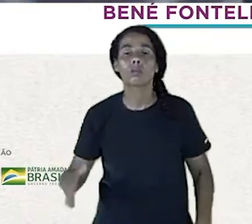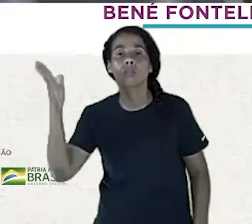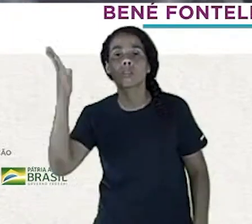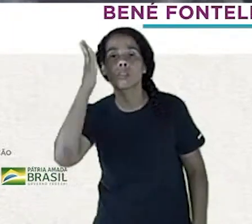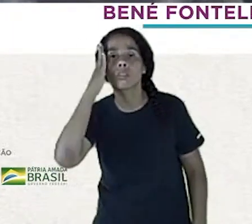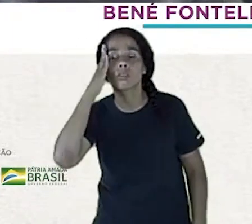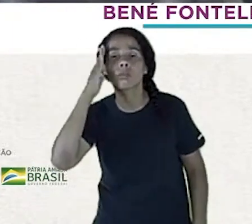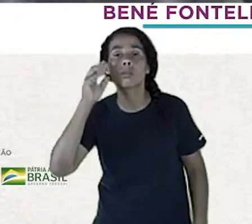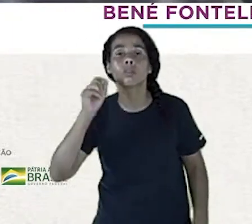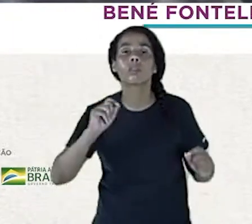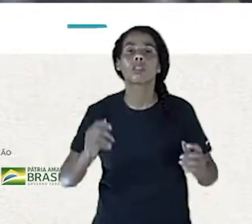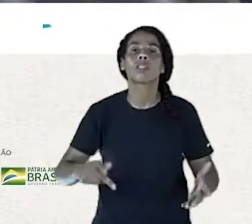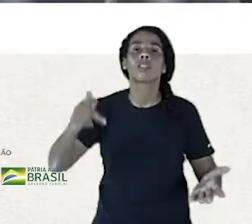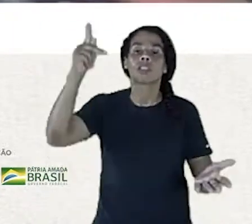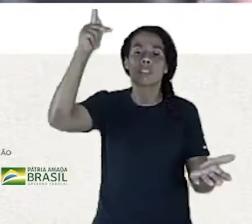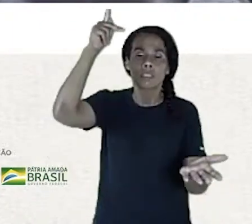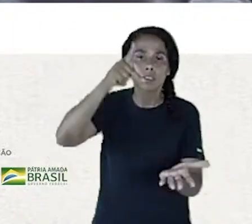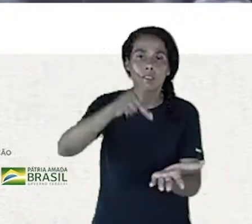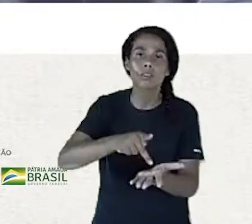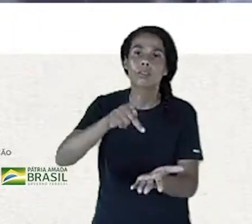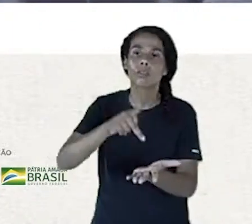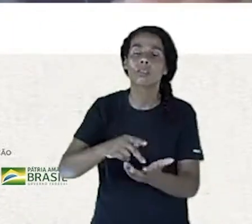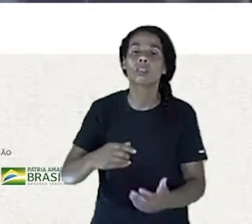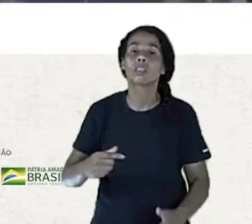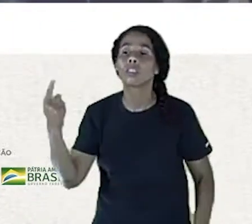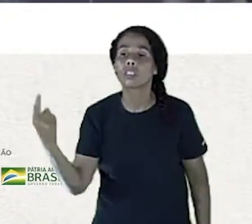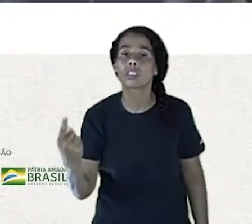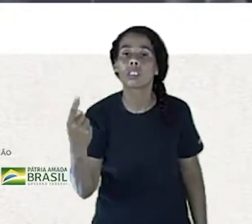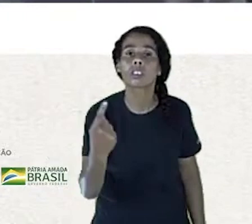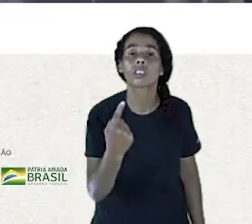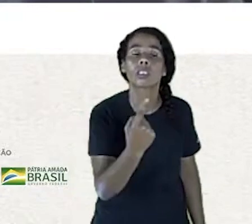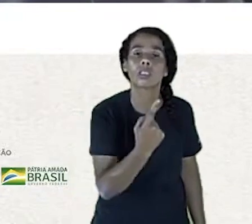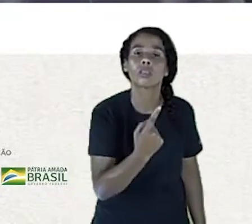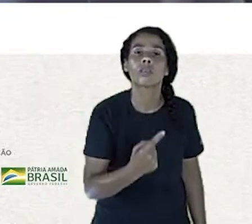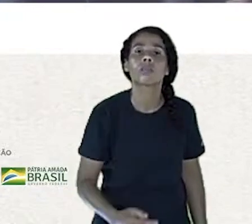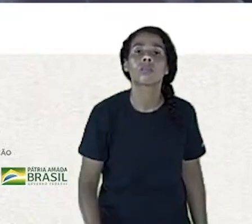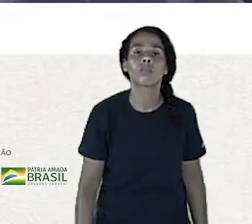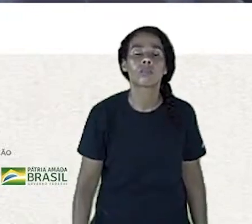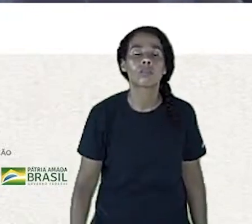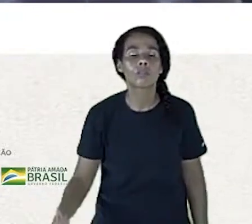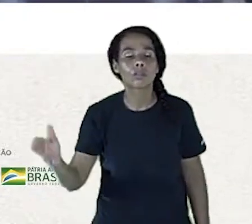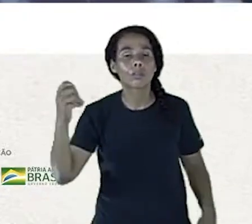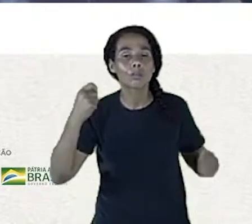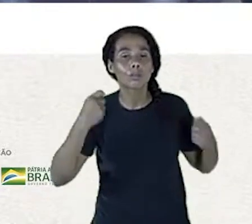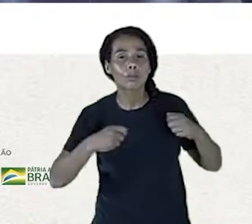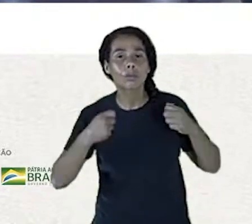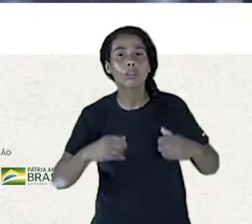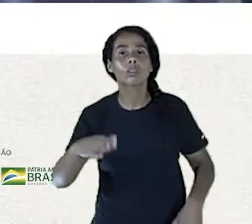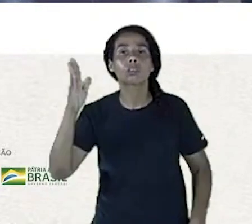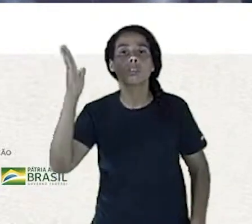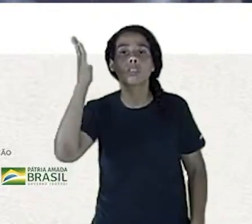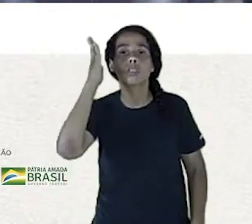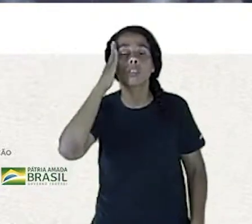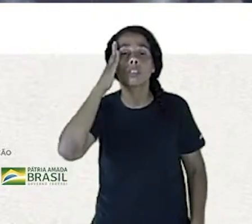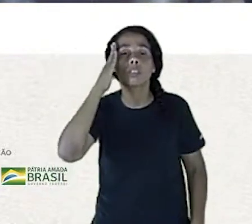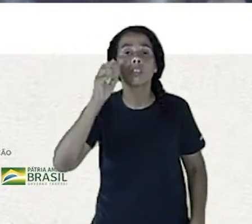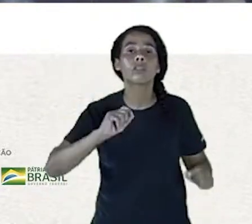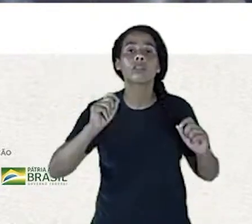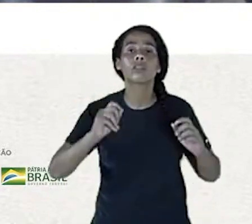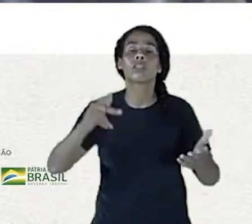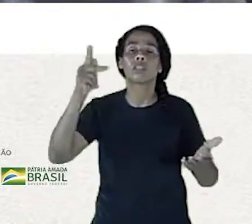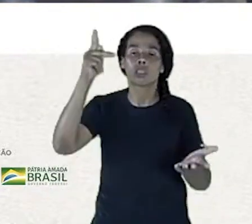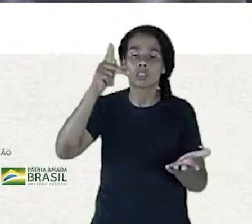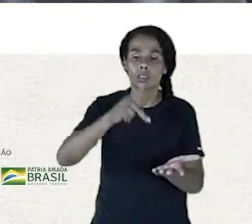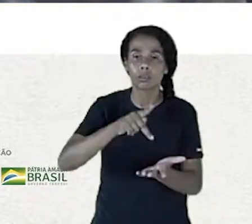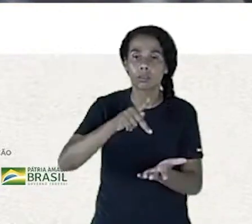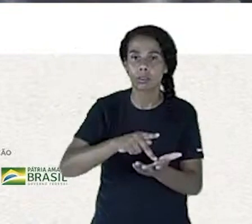né? Talvez um dos conflitos que está aí, dessa história toda, que as pessoas estão querendo que a sua verdade